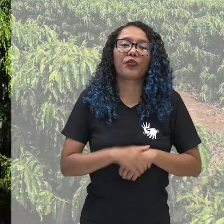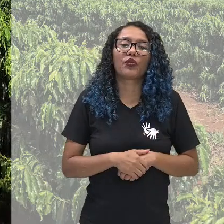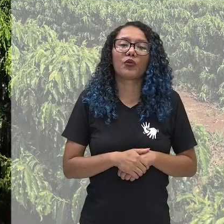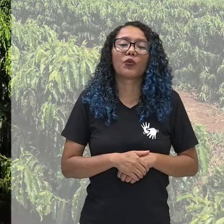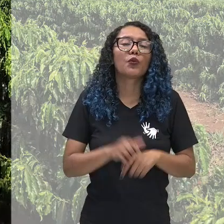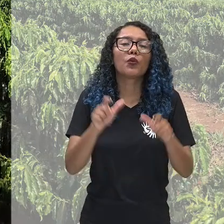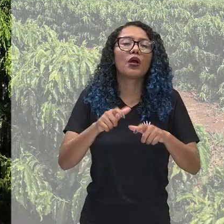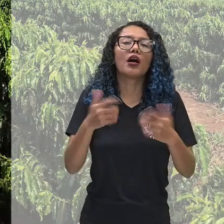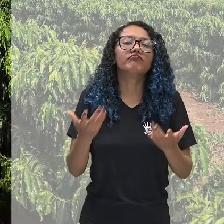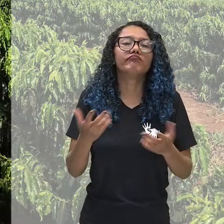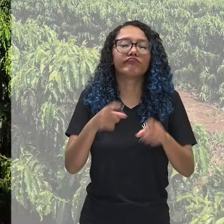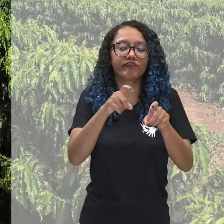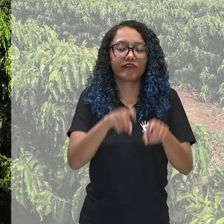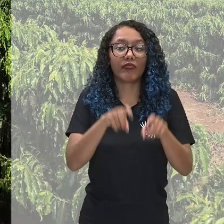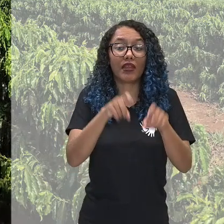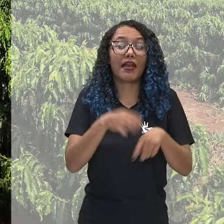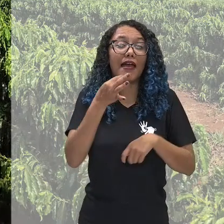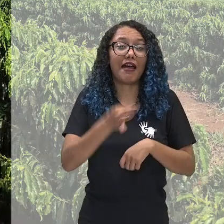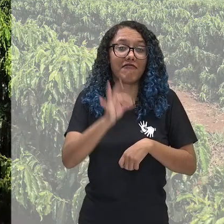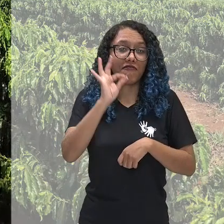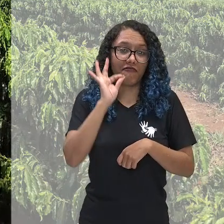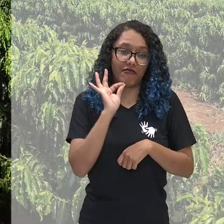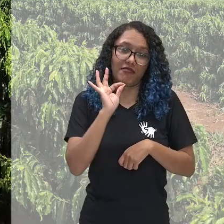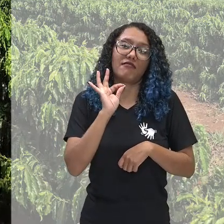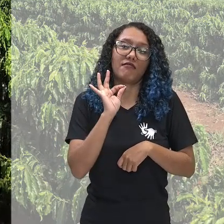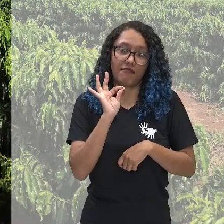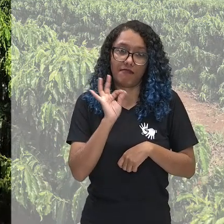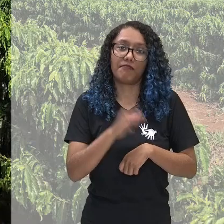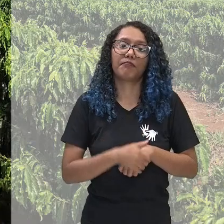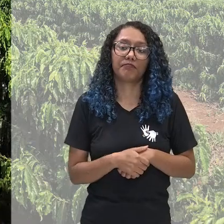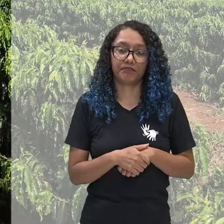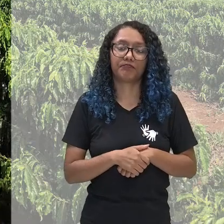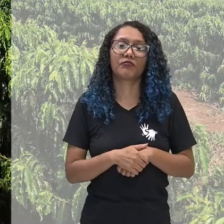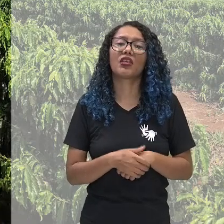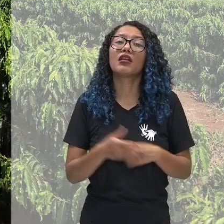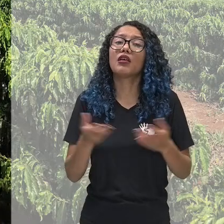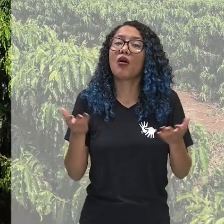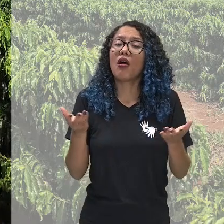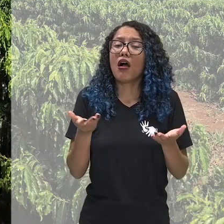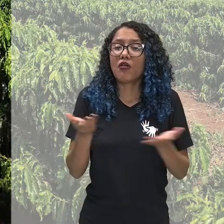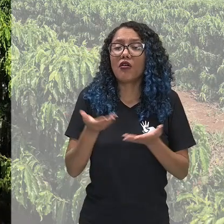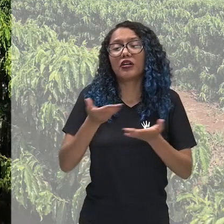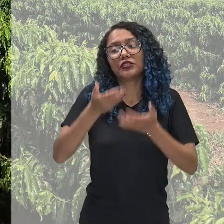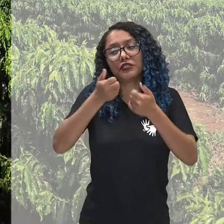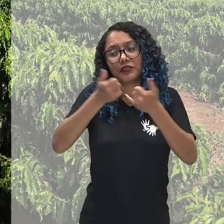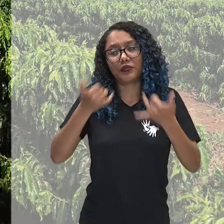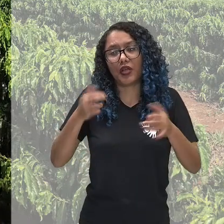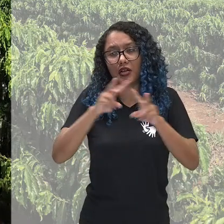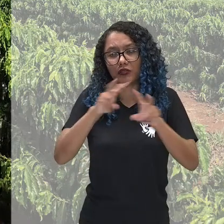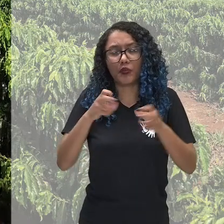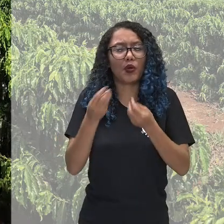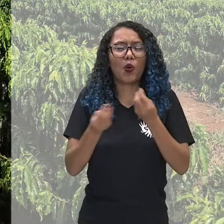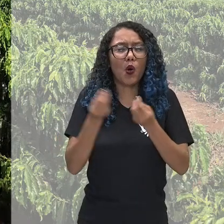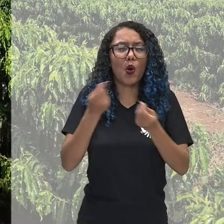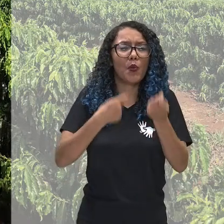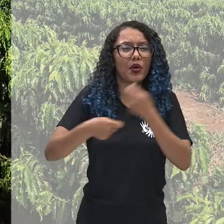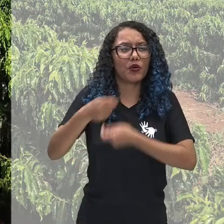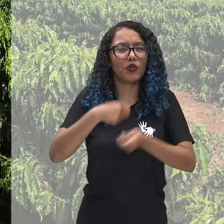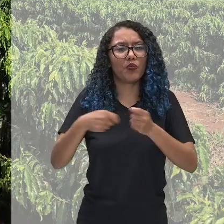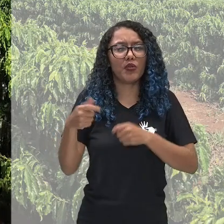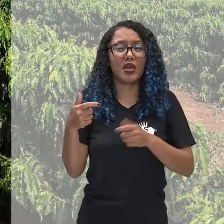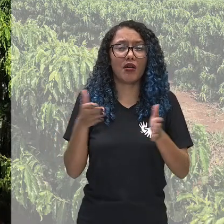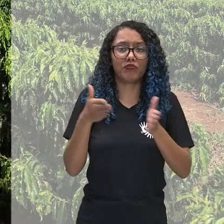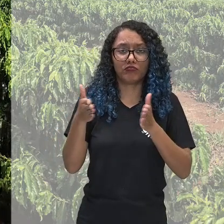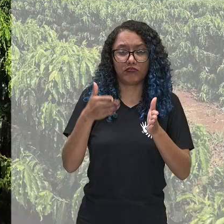um cafezal, tá, gente? Justamente para a gente falar um pouquinho mais sobre a economia do Segundo Reinado, que teve ali